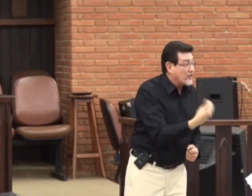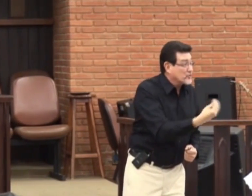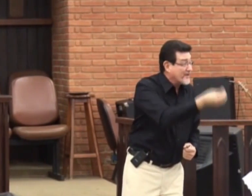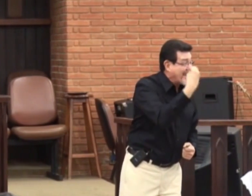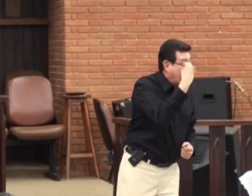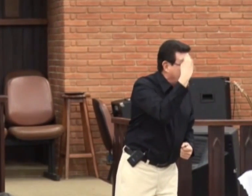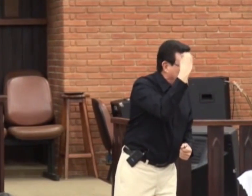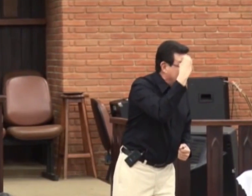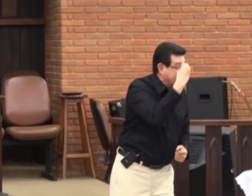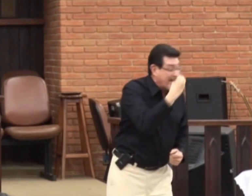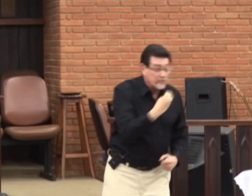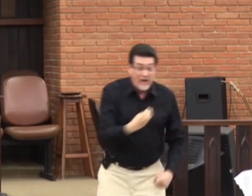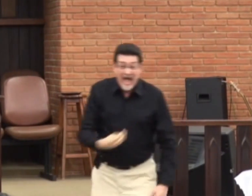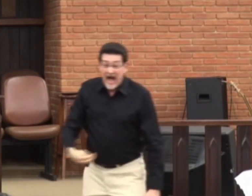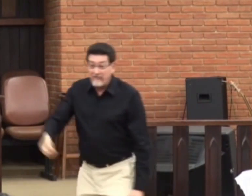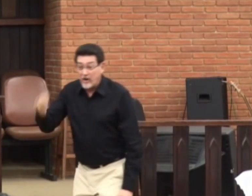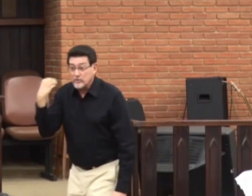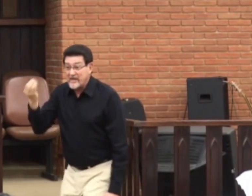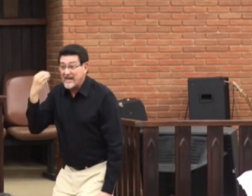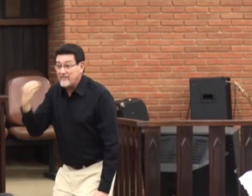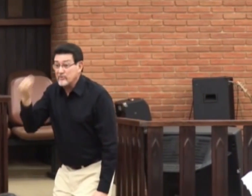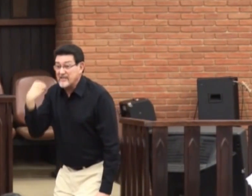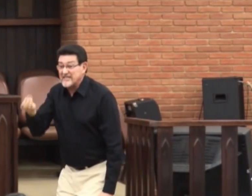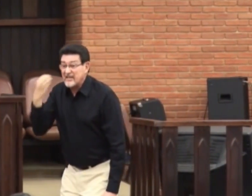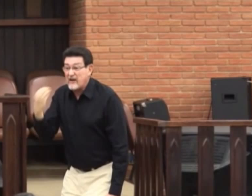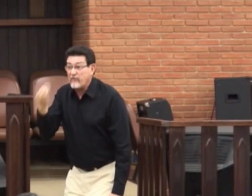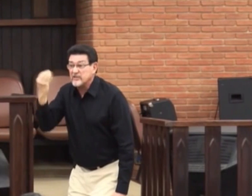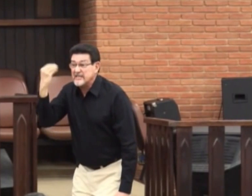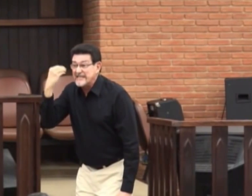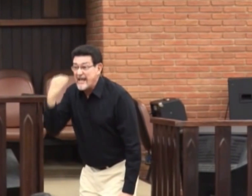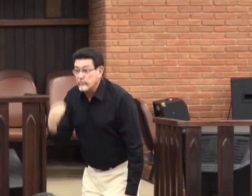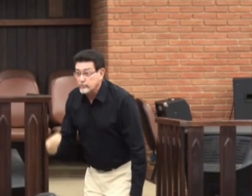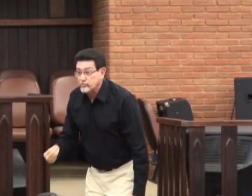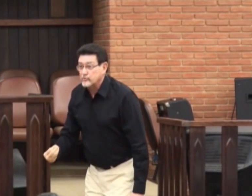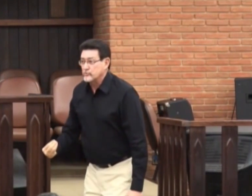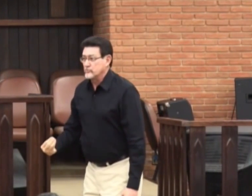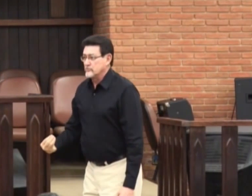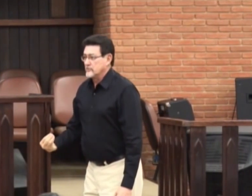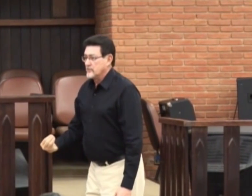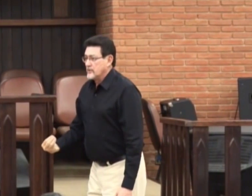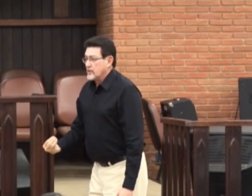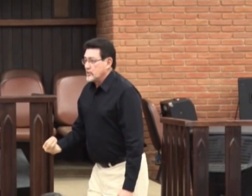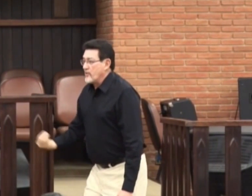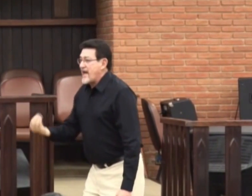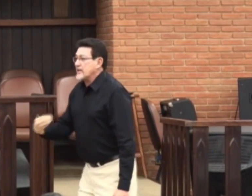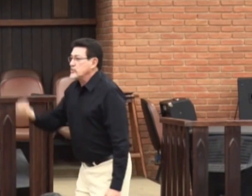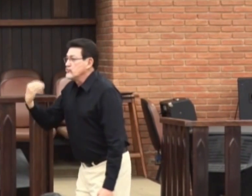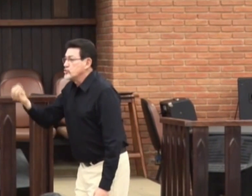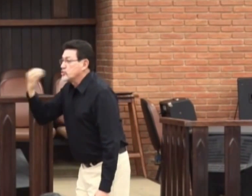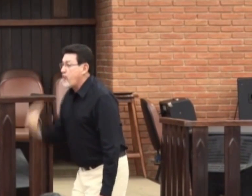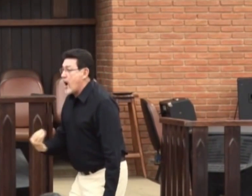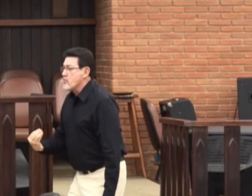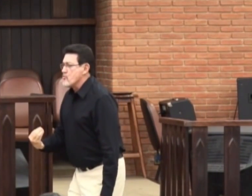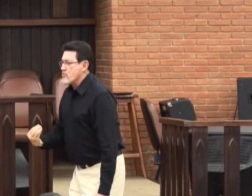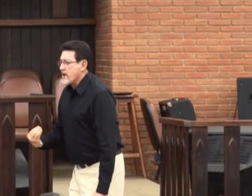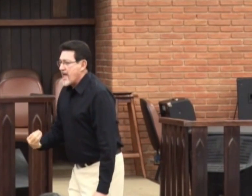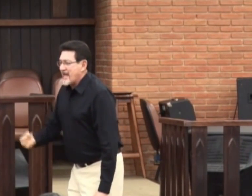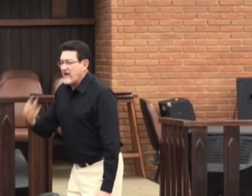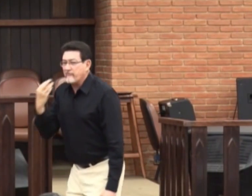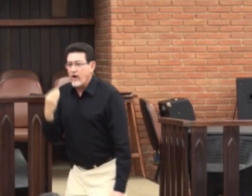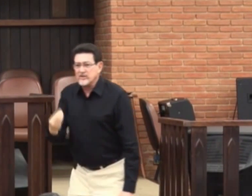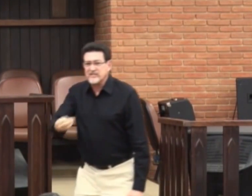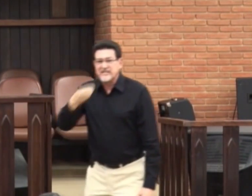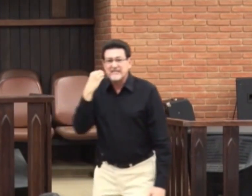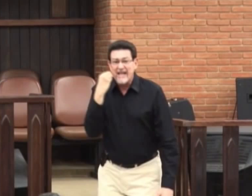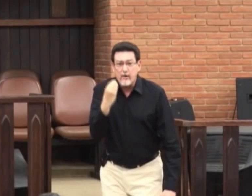era a voz do que clama no deserto. A voz do que clama no deserto é a voz de Deus. Não era de um João,